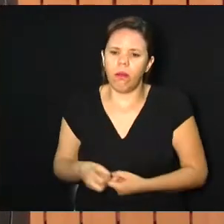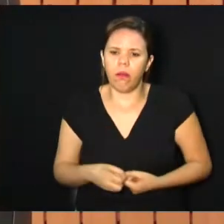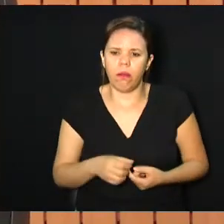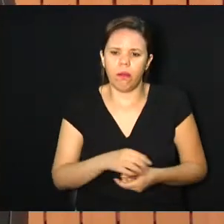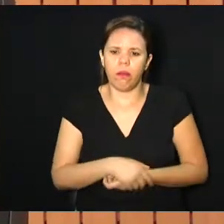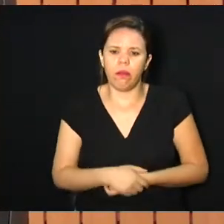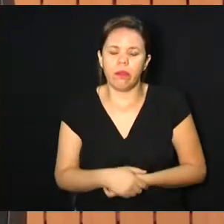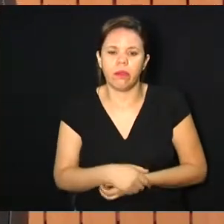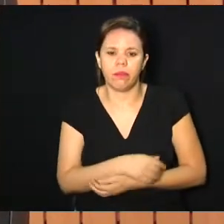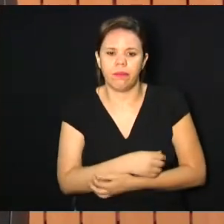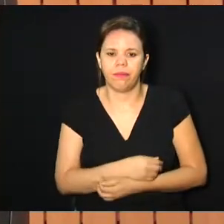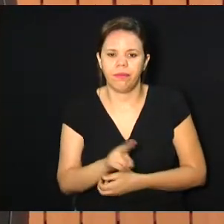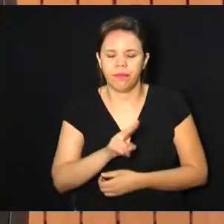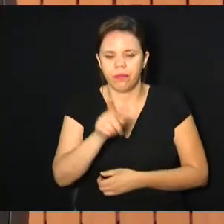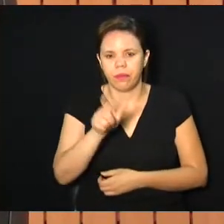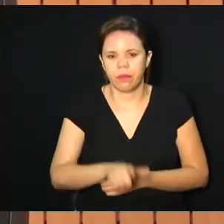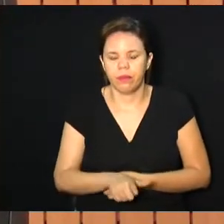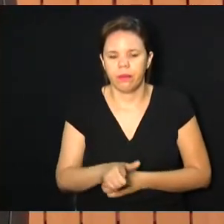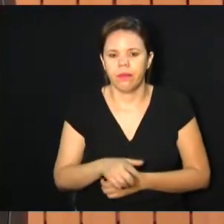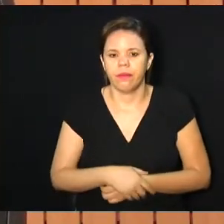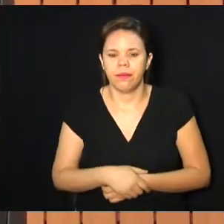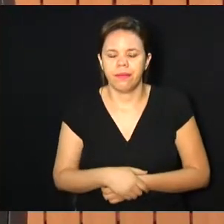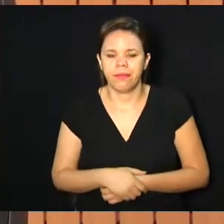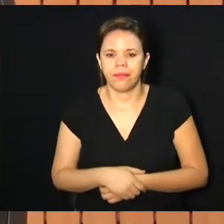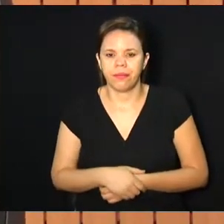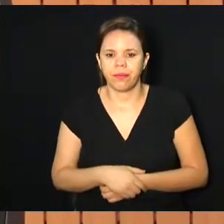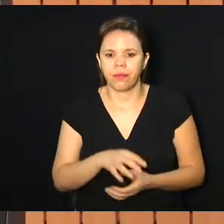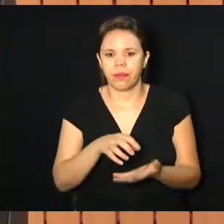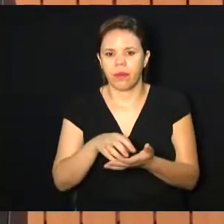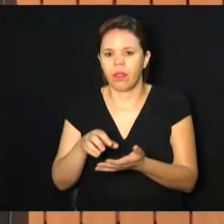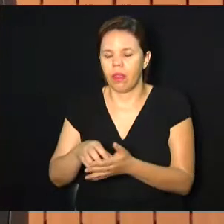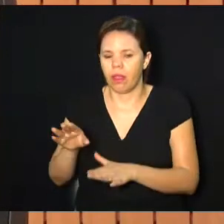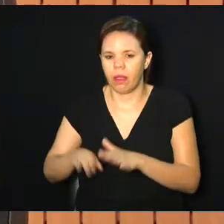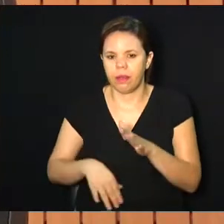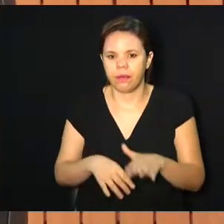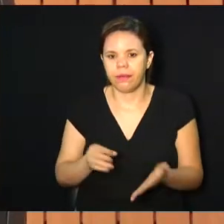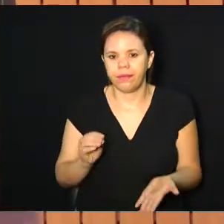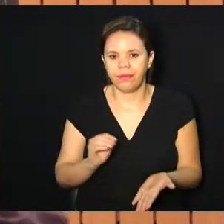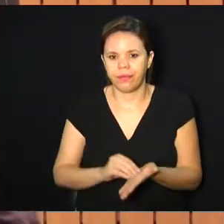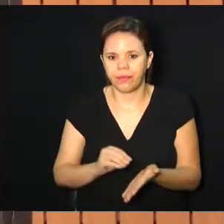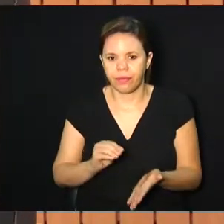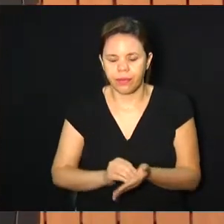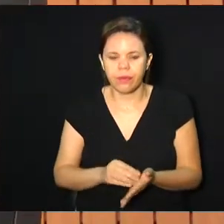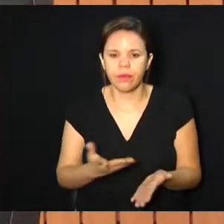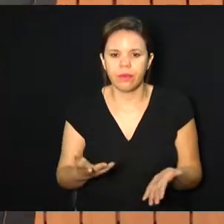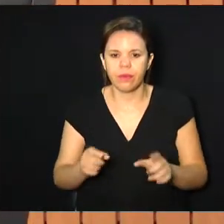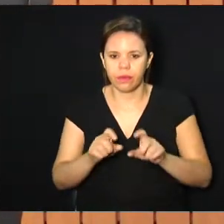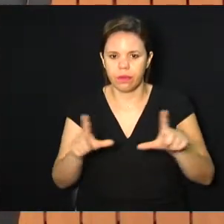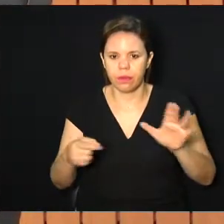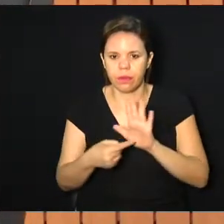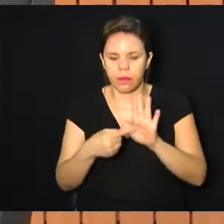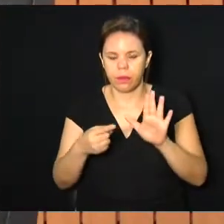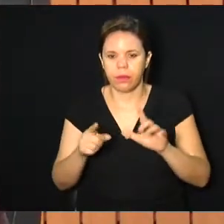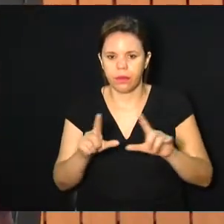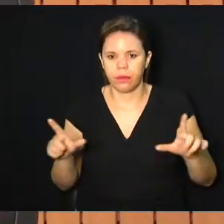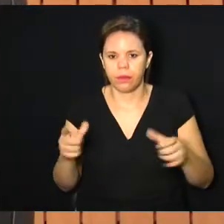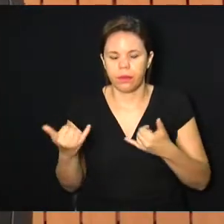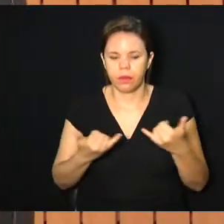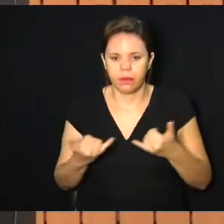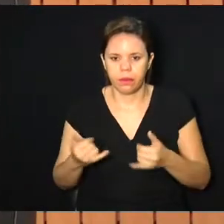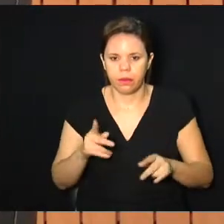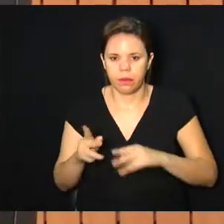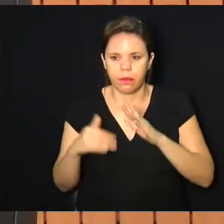também informação ao usuário, que é outro ponto que os órgãos são muito ruins, informação estática, né, física no ponto, que é um